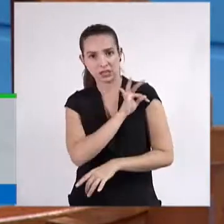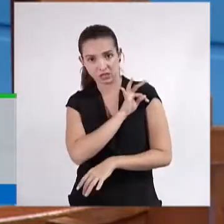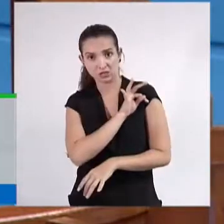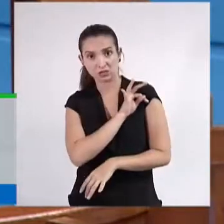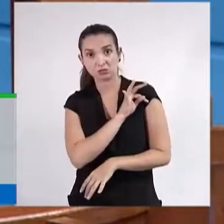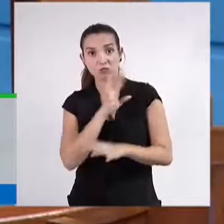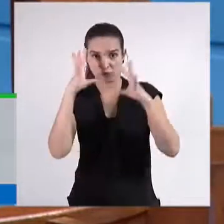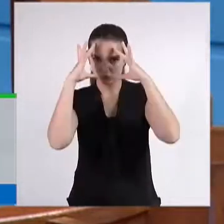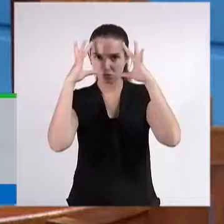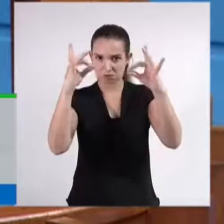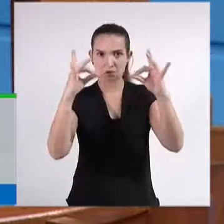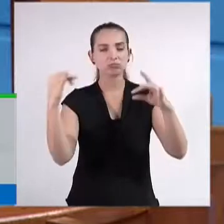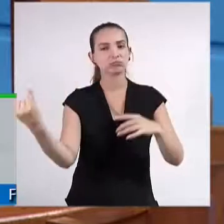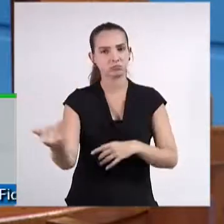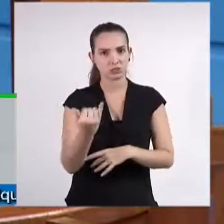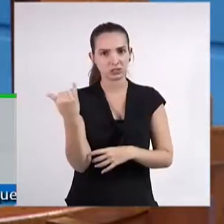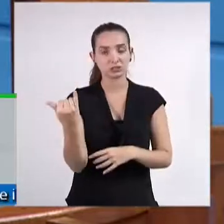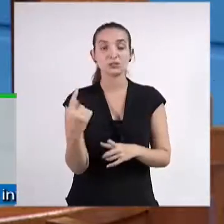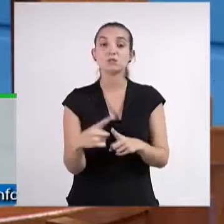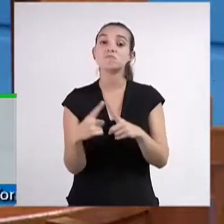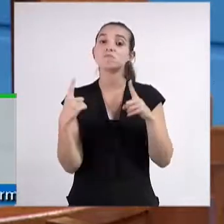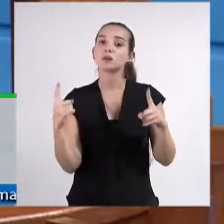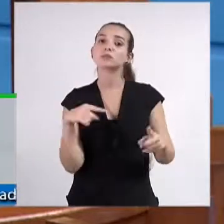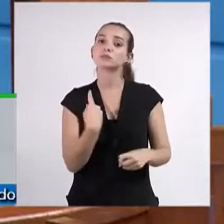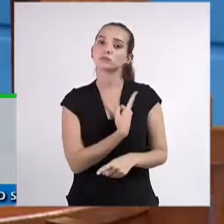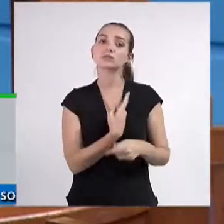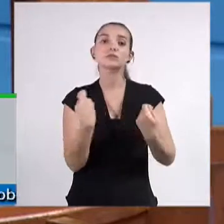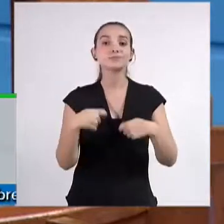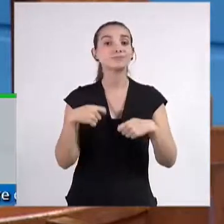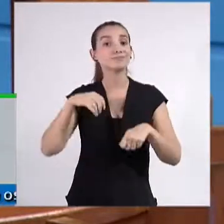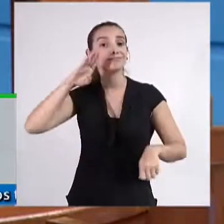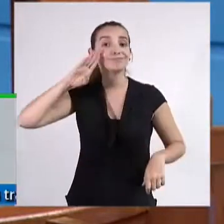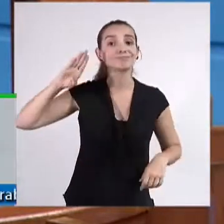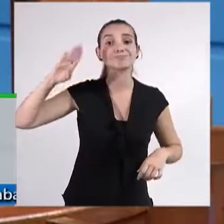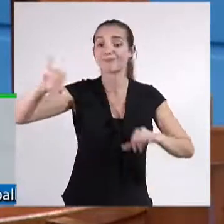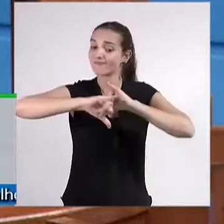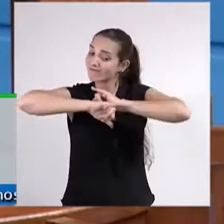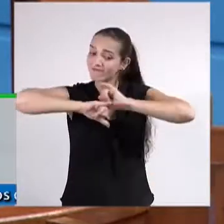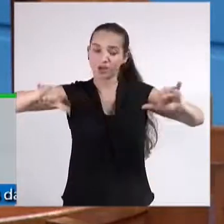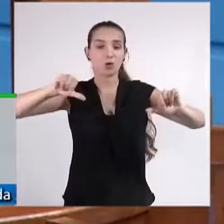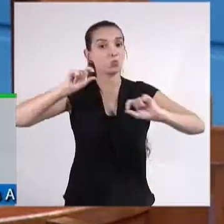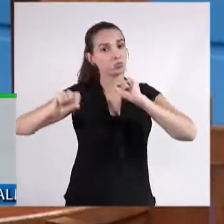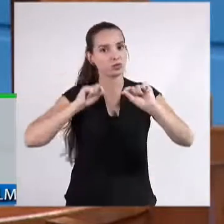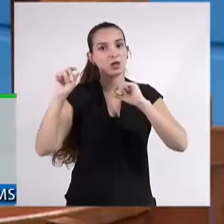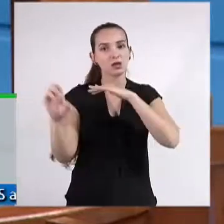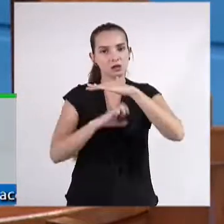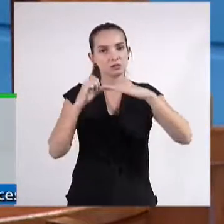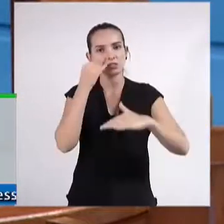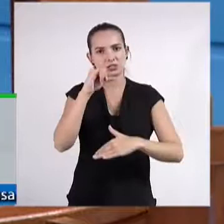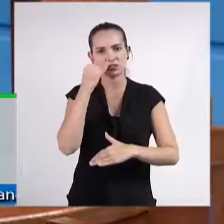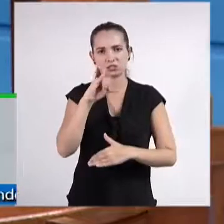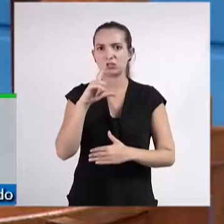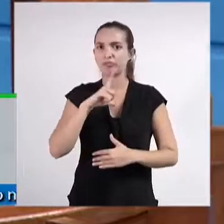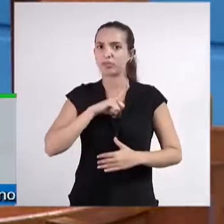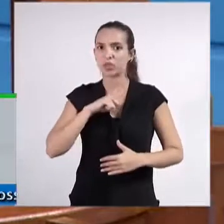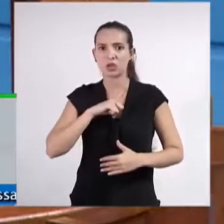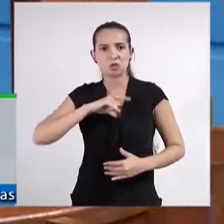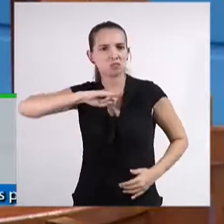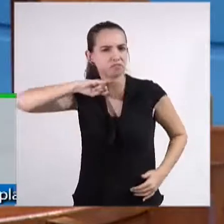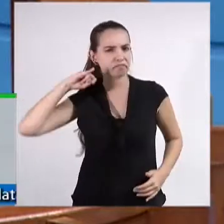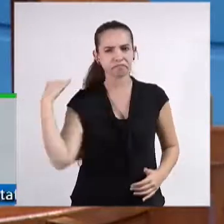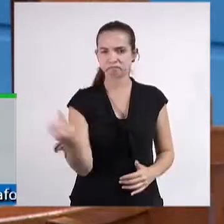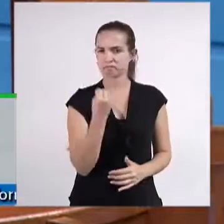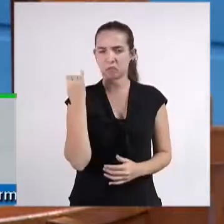mas nós temos que ressaltar aqui que a Energisa tem um excelente